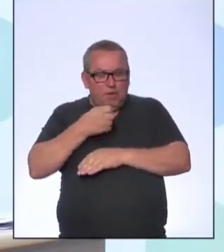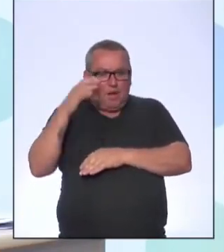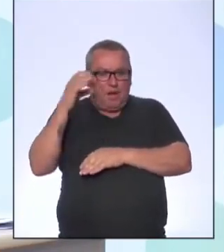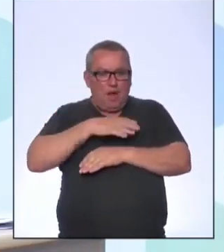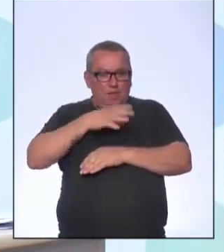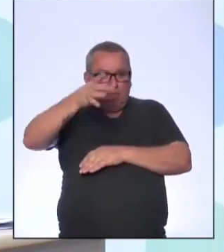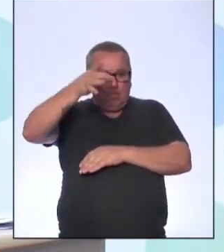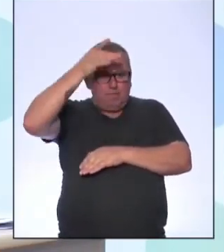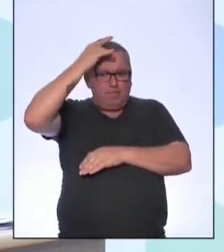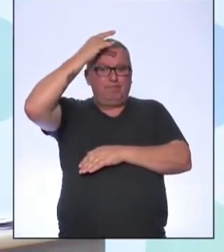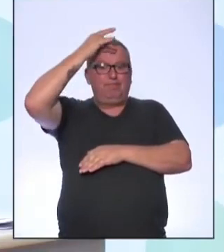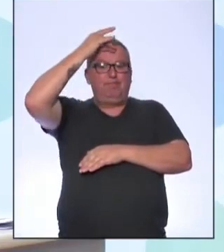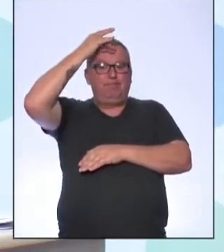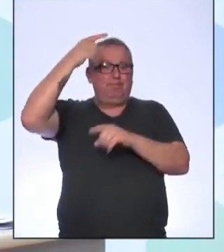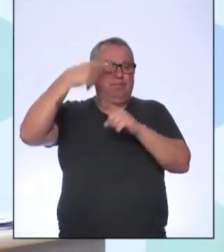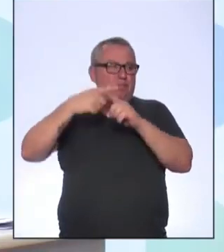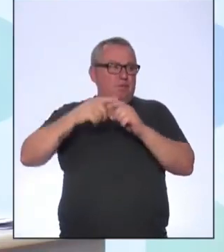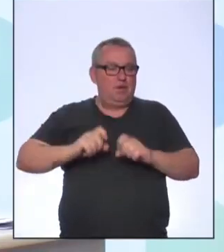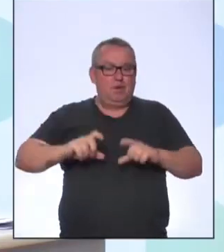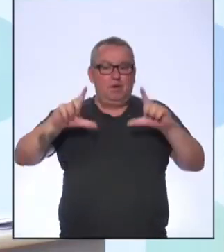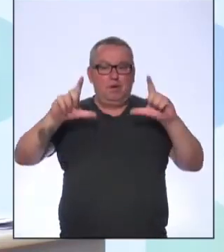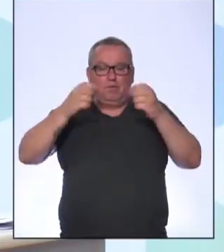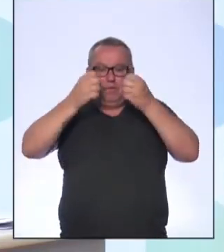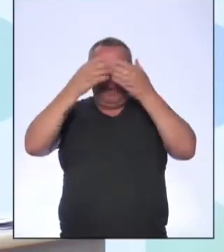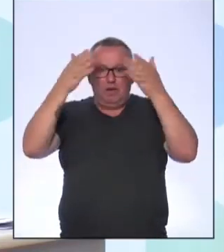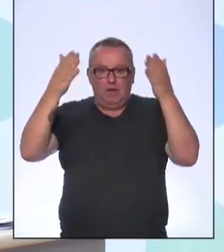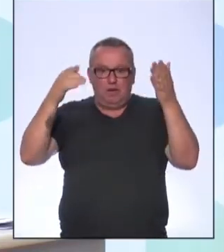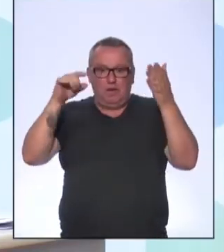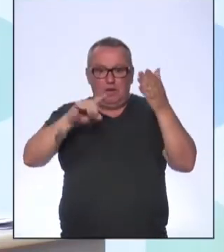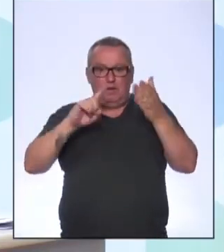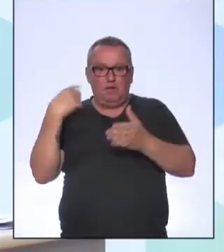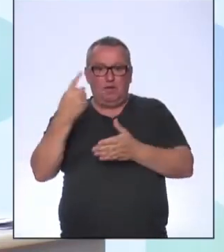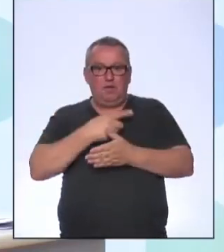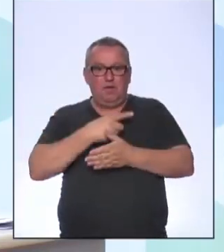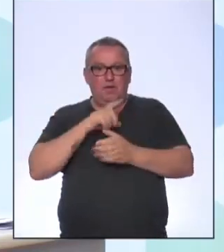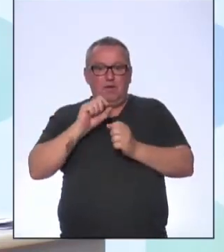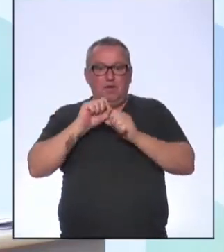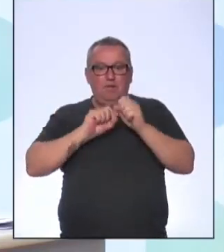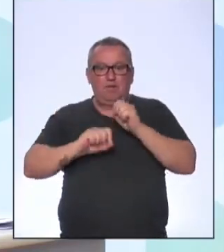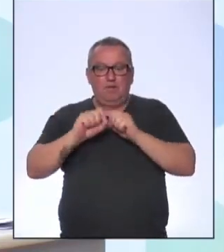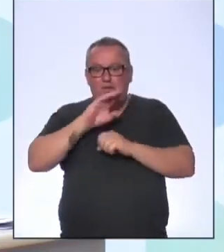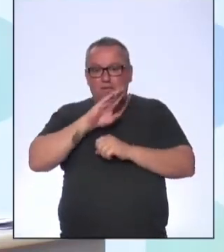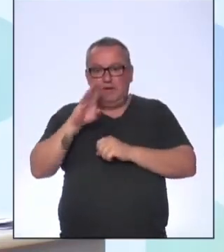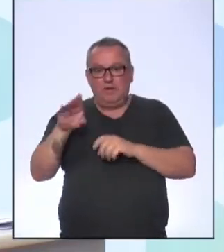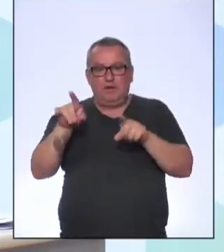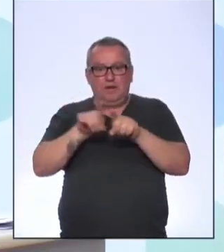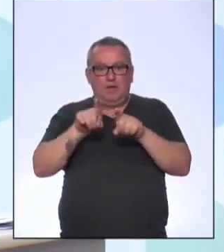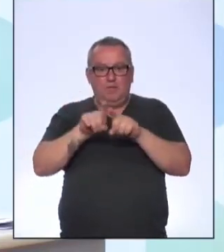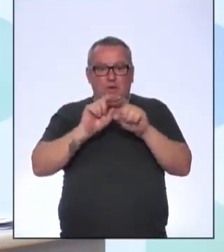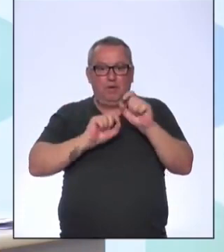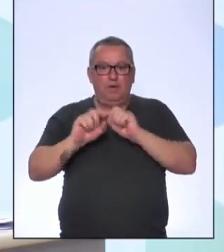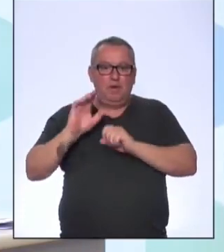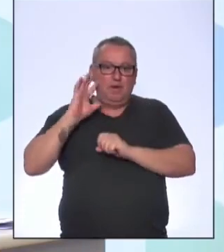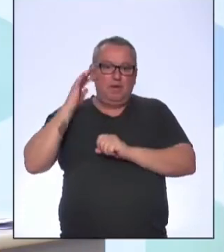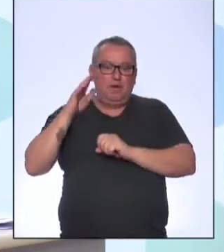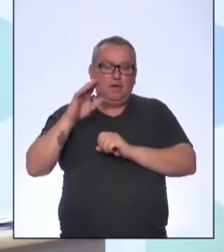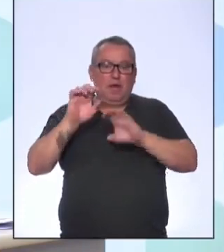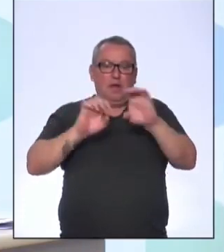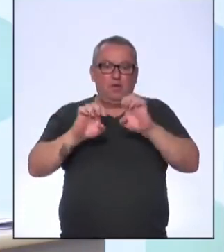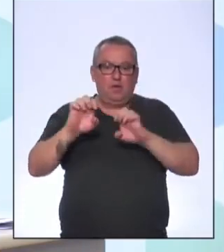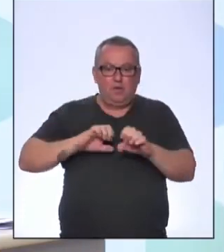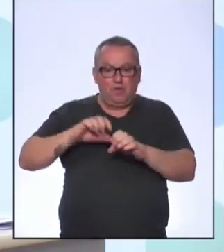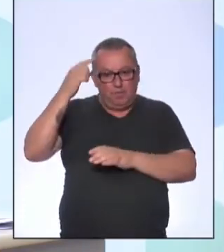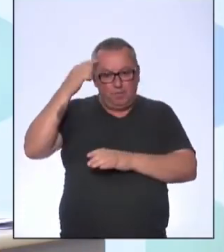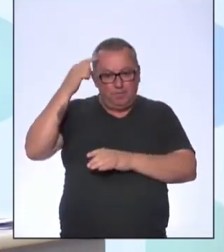imediata, porque uma imagem é algo muito claro, atinge a nós de forma direta e estrutura um